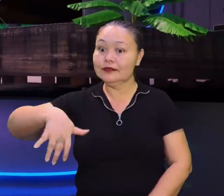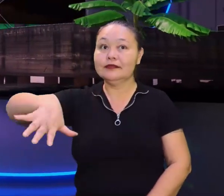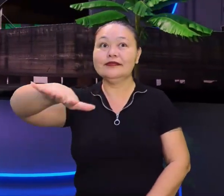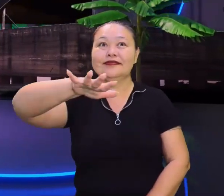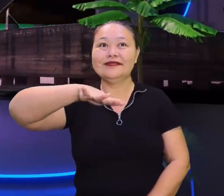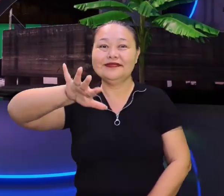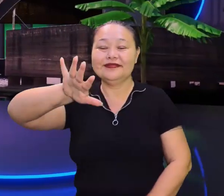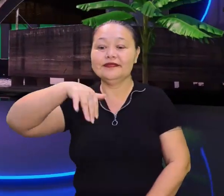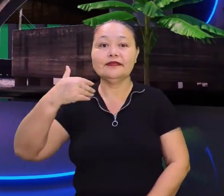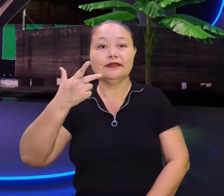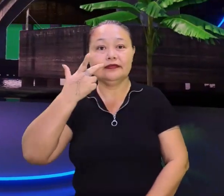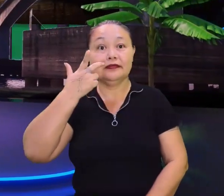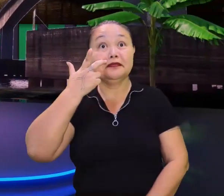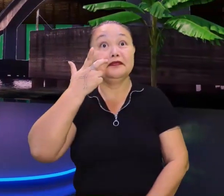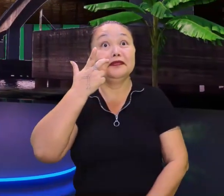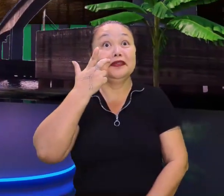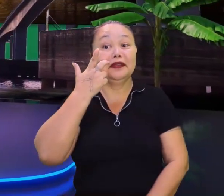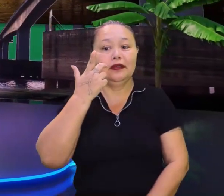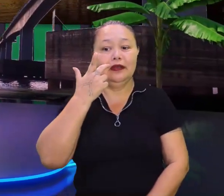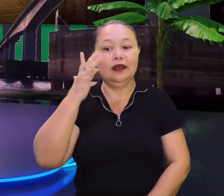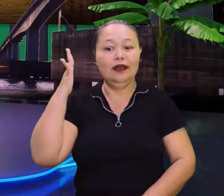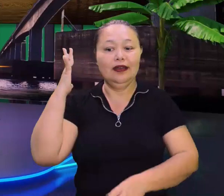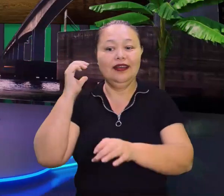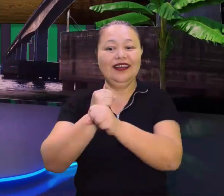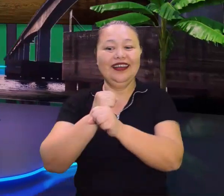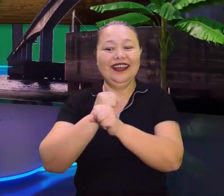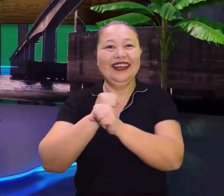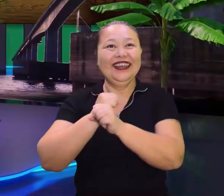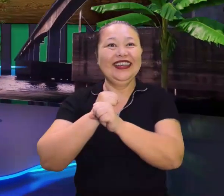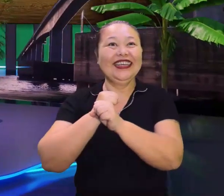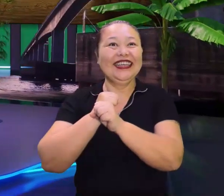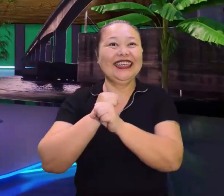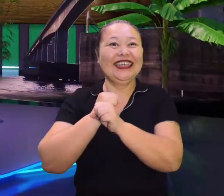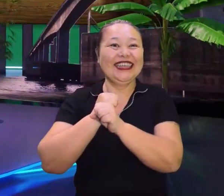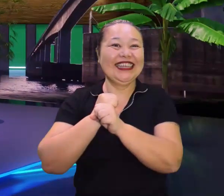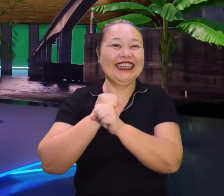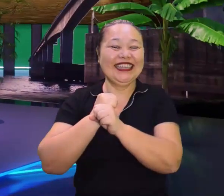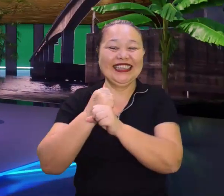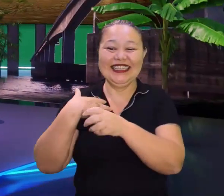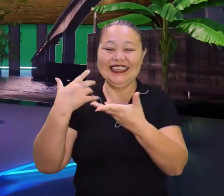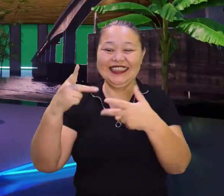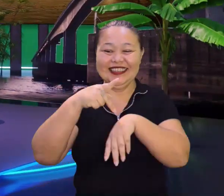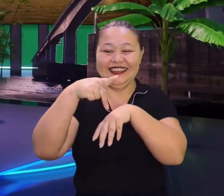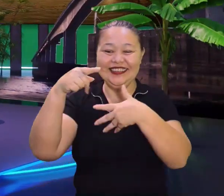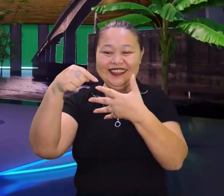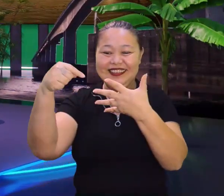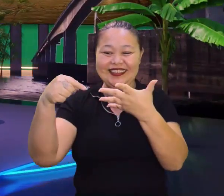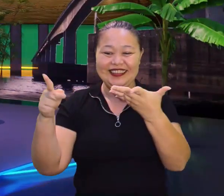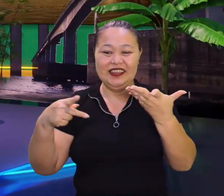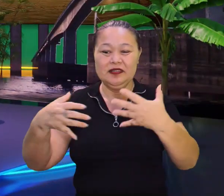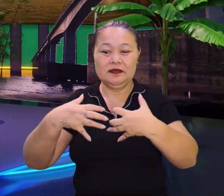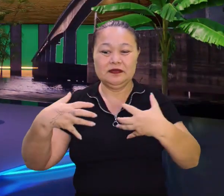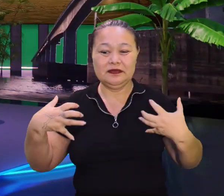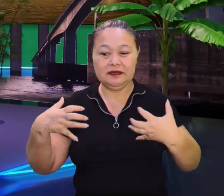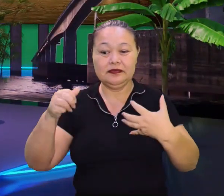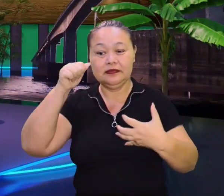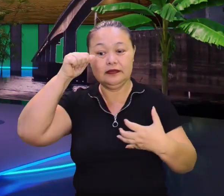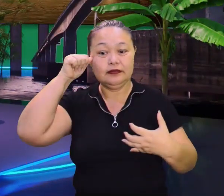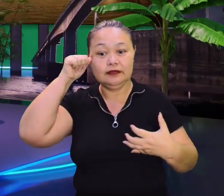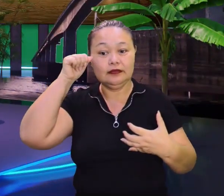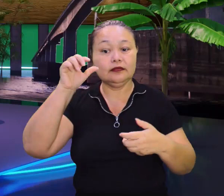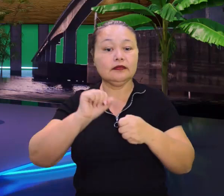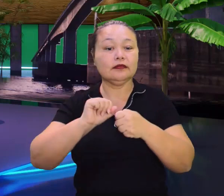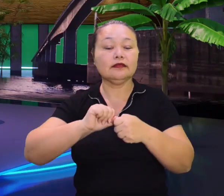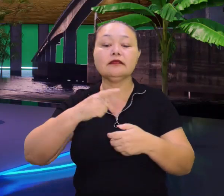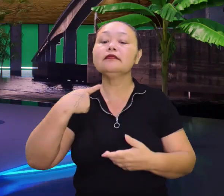galera! E aí, vamos lá para o nosso resumão, Rogério? Agora. Falando sobre tigres asiáticos. É um assunto muito importante para o